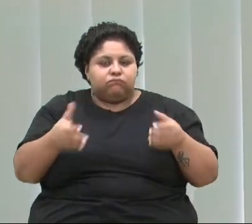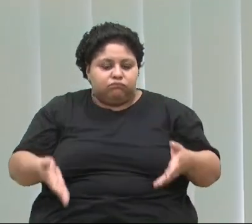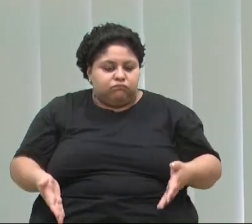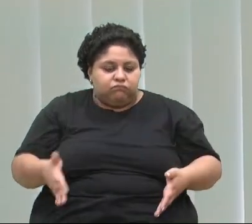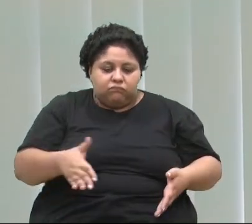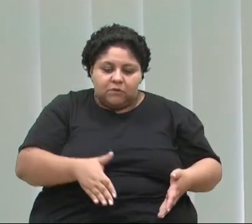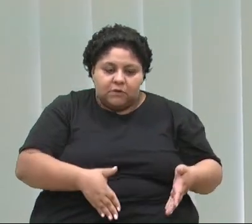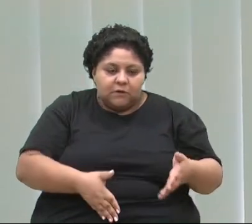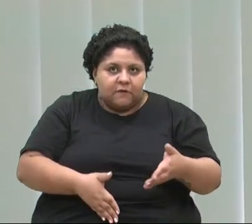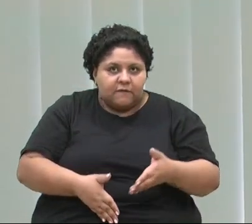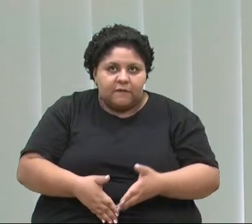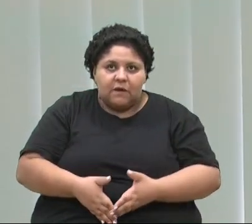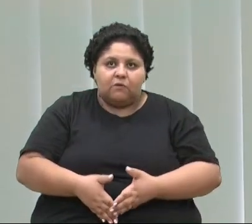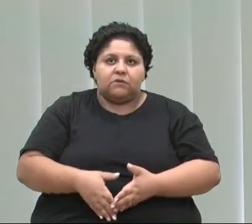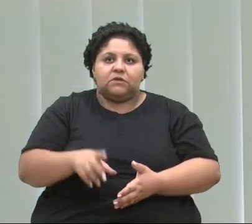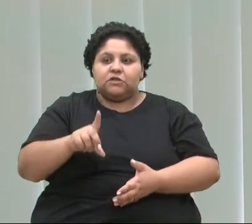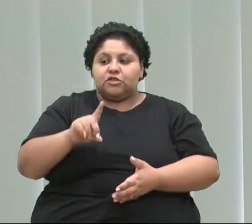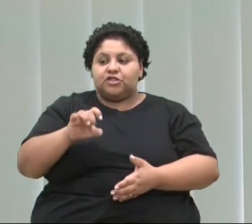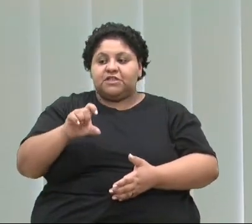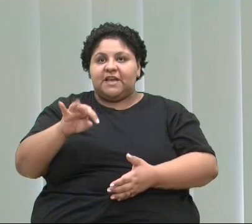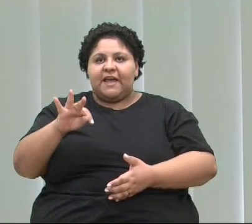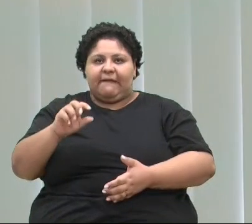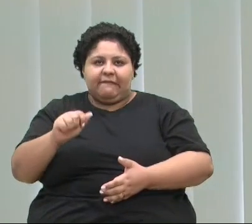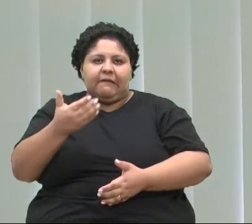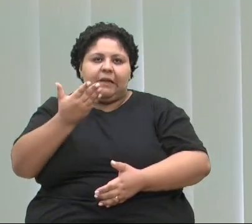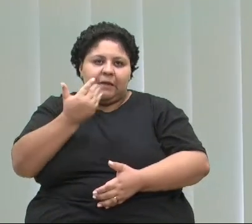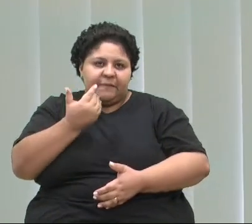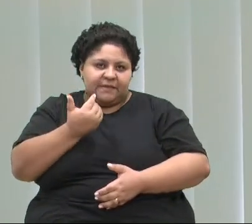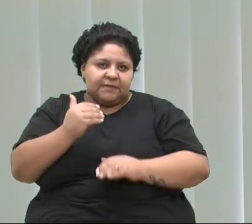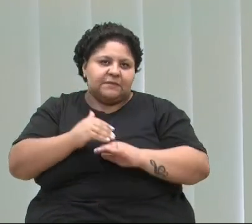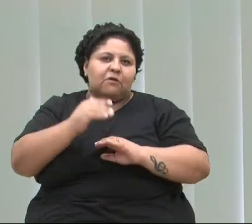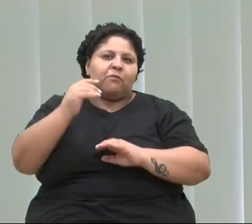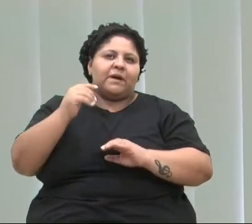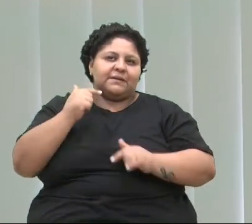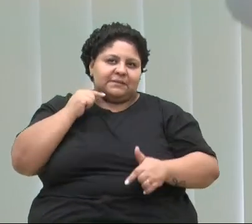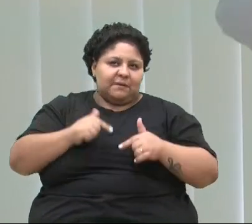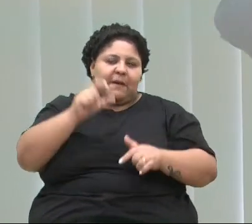como as dietas, né, que dão mais trabalho para as pessoas.